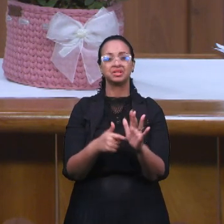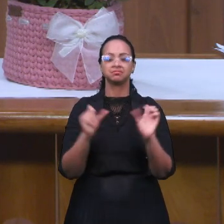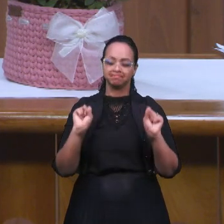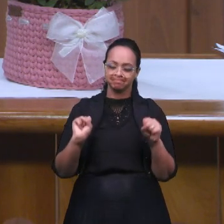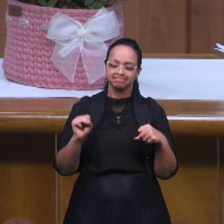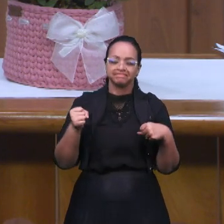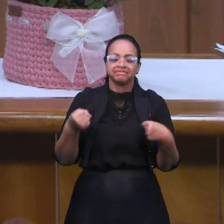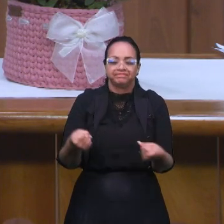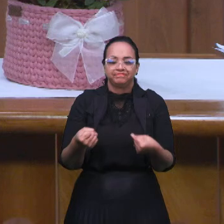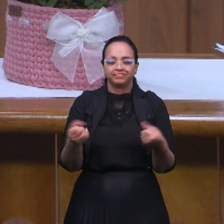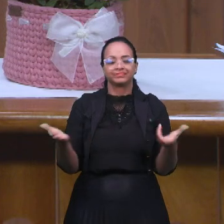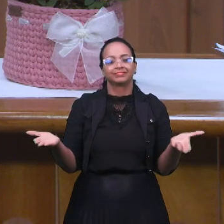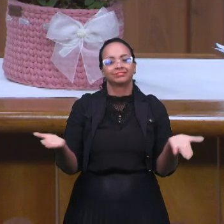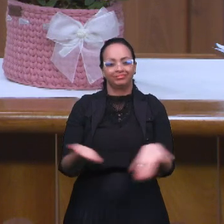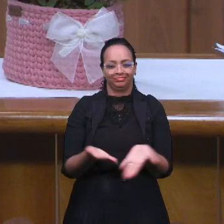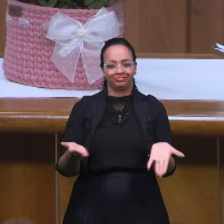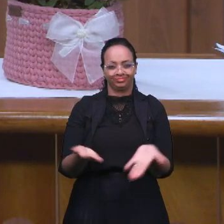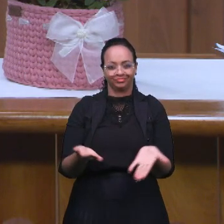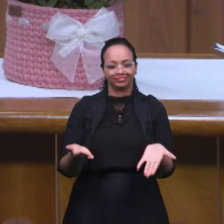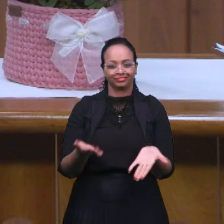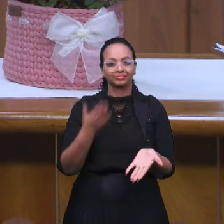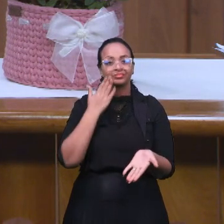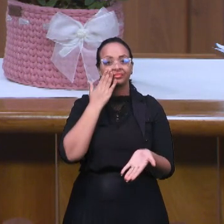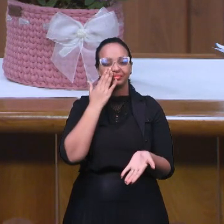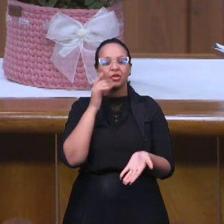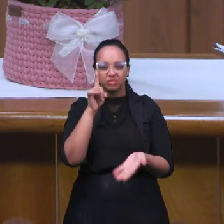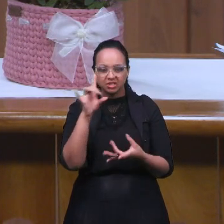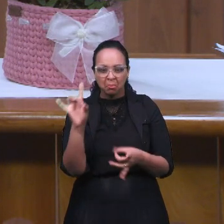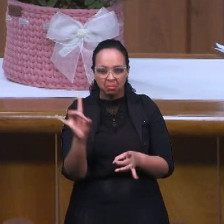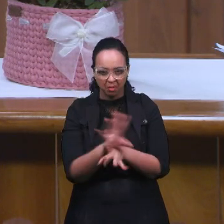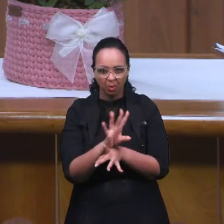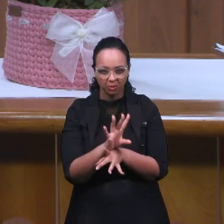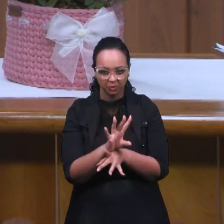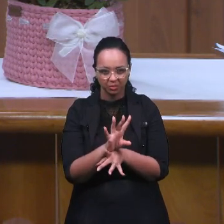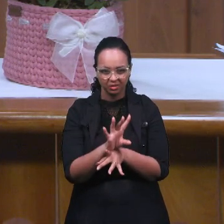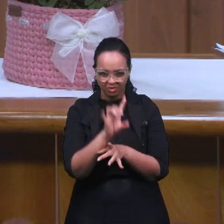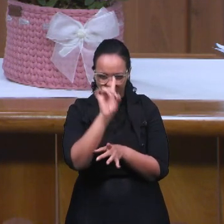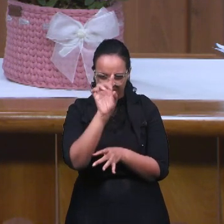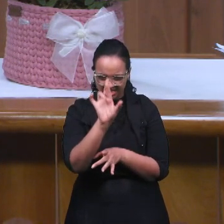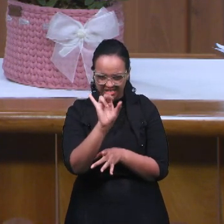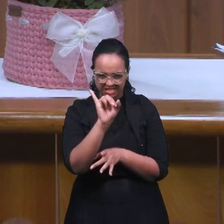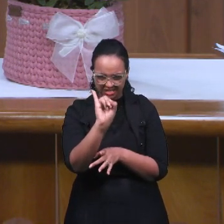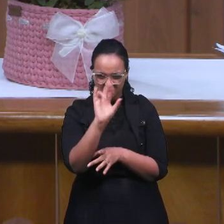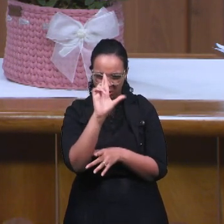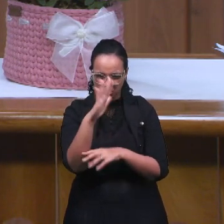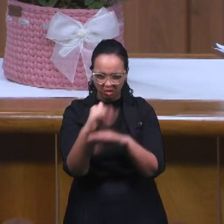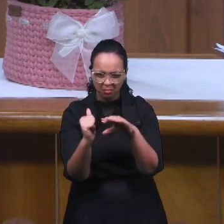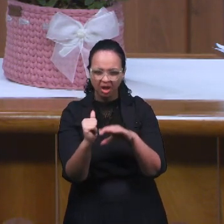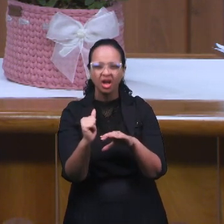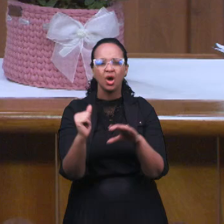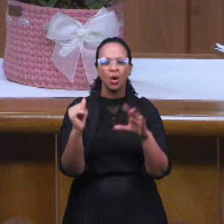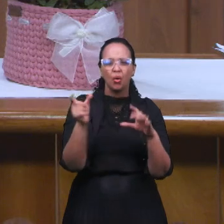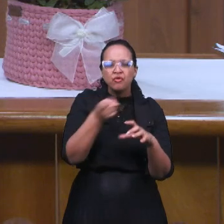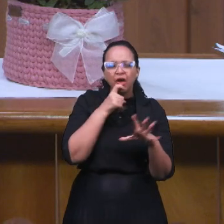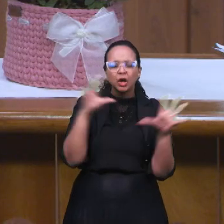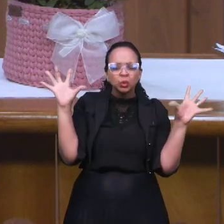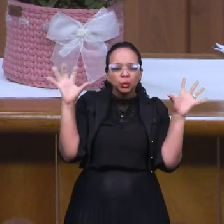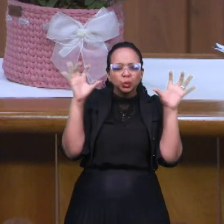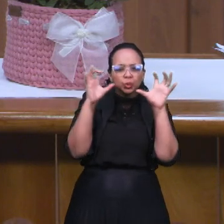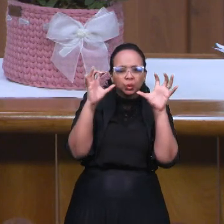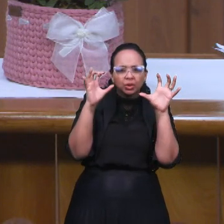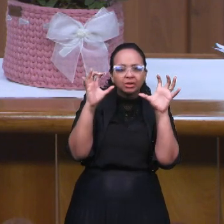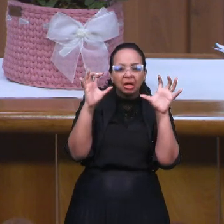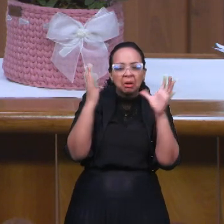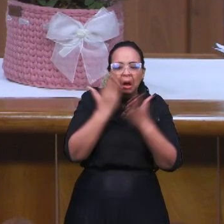fortalecer hoje. Se for chamado amanhã, você está pronto? Está pronto. Passou o inverno, acho que você só se foi. Chegou o momento